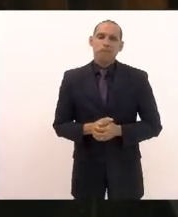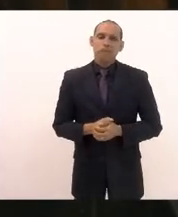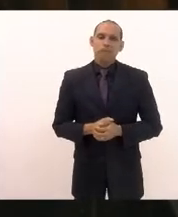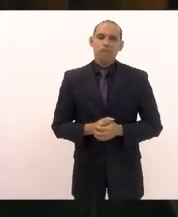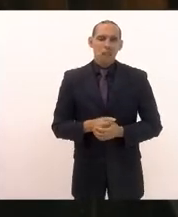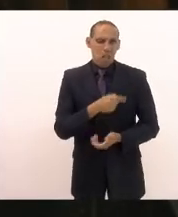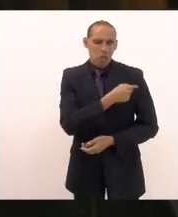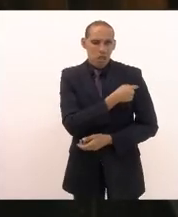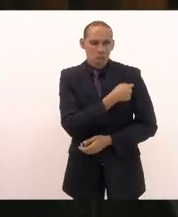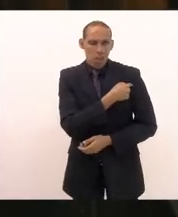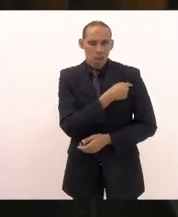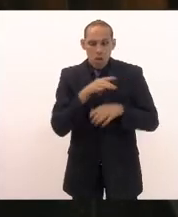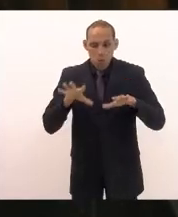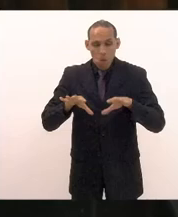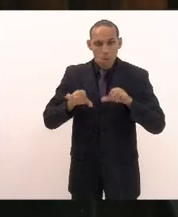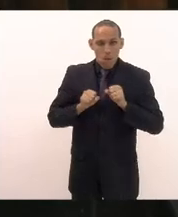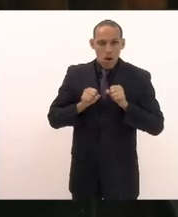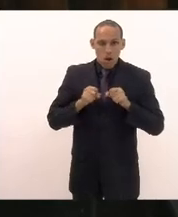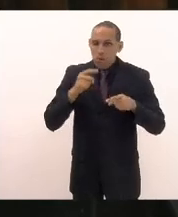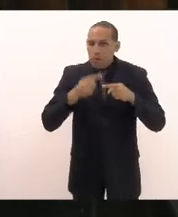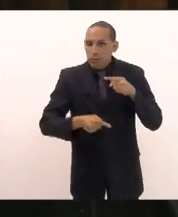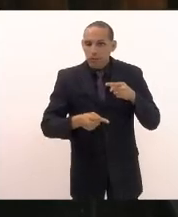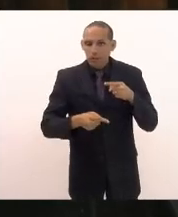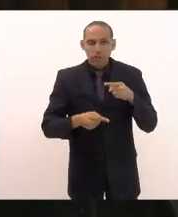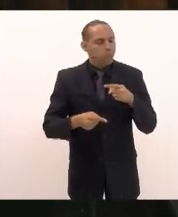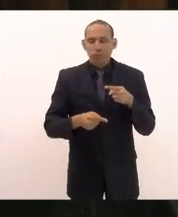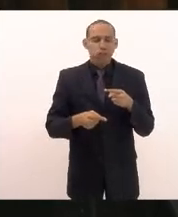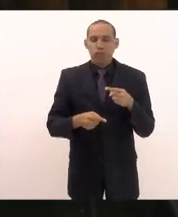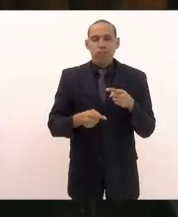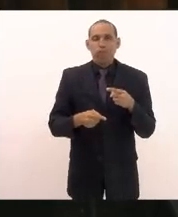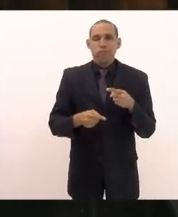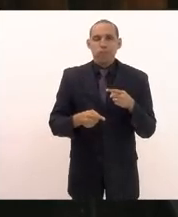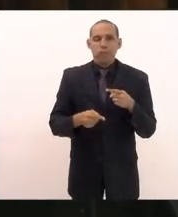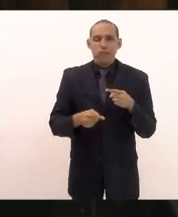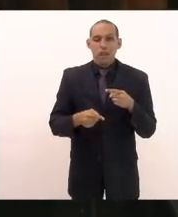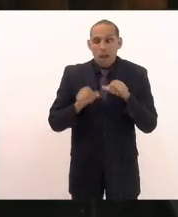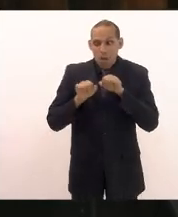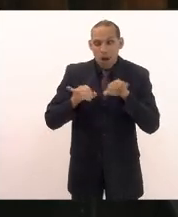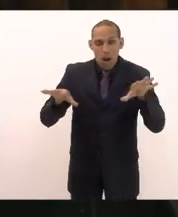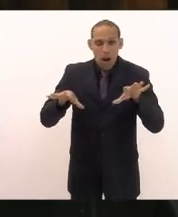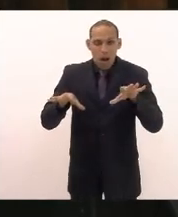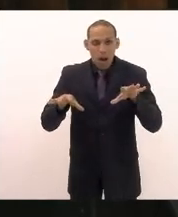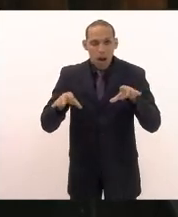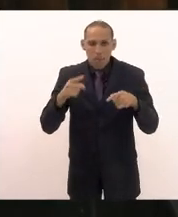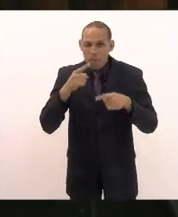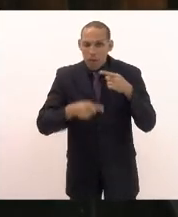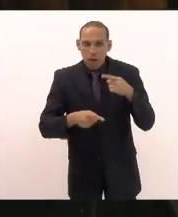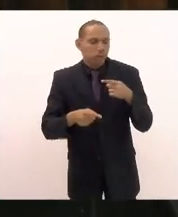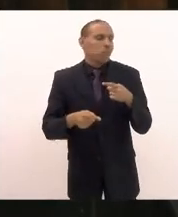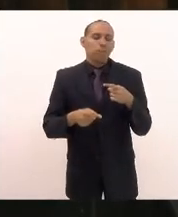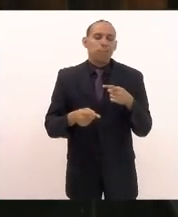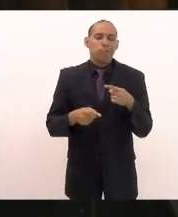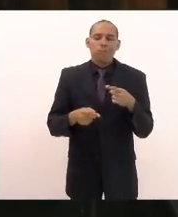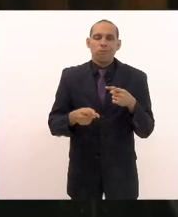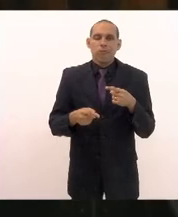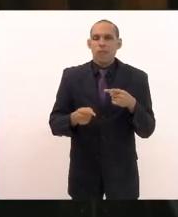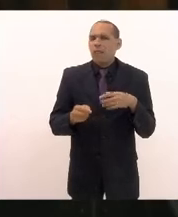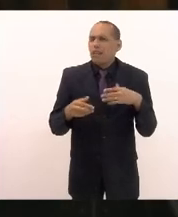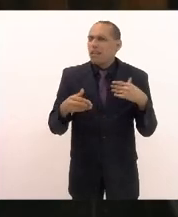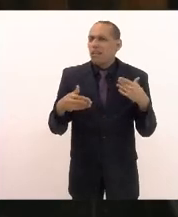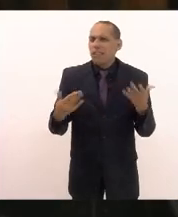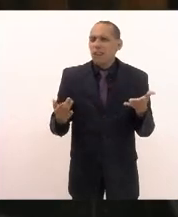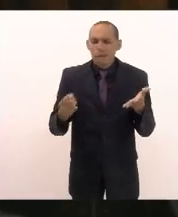ela não impede o contágio, se a vacina não impede a transmissão, qual é a lógica